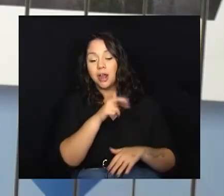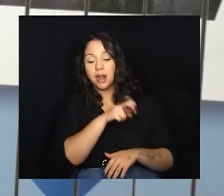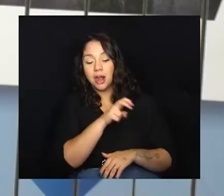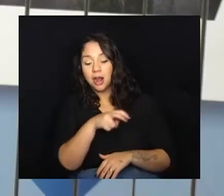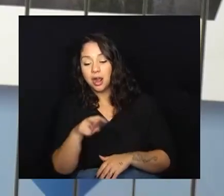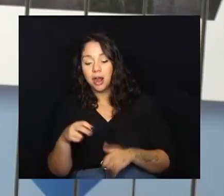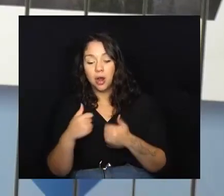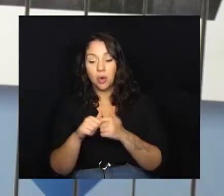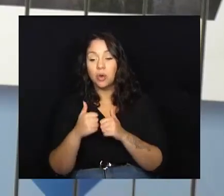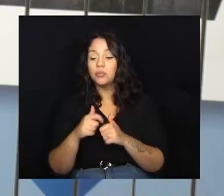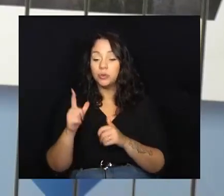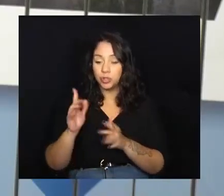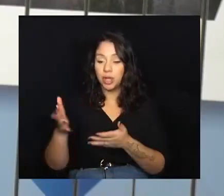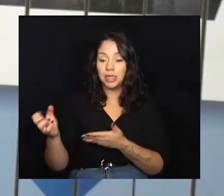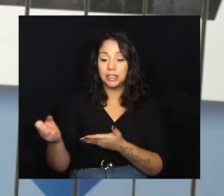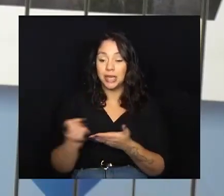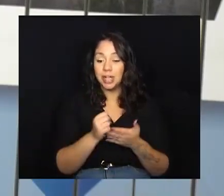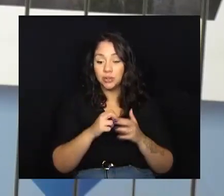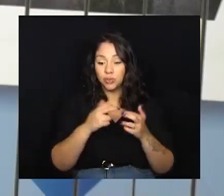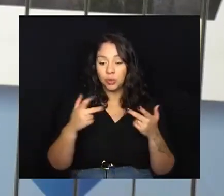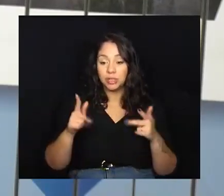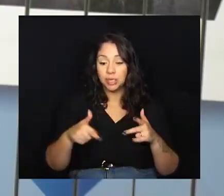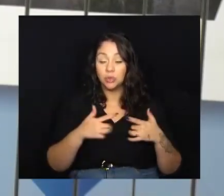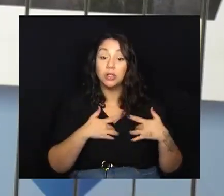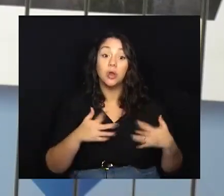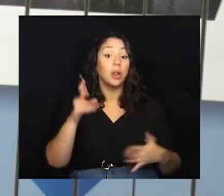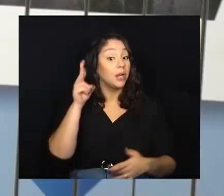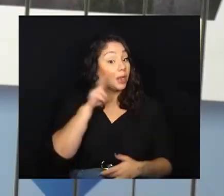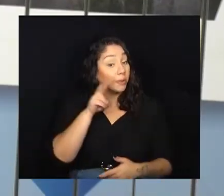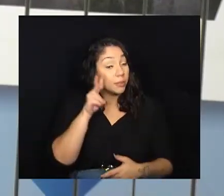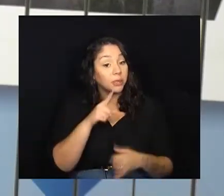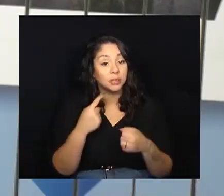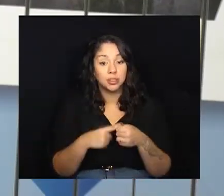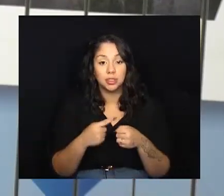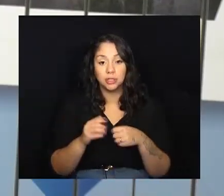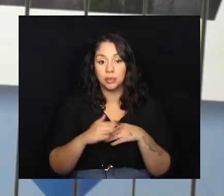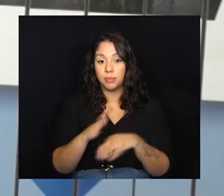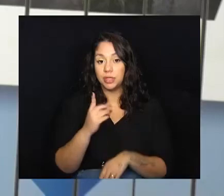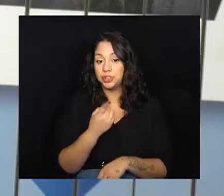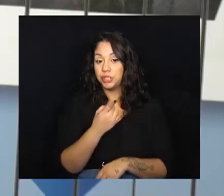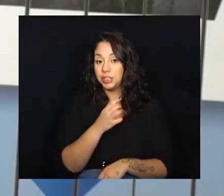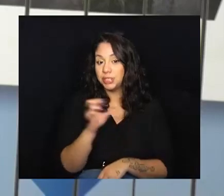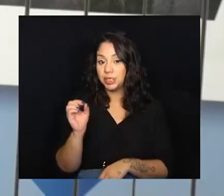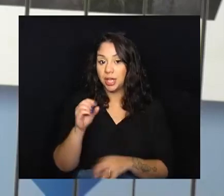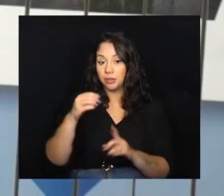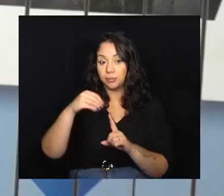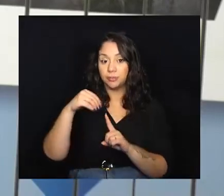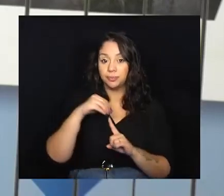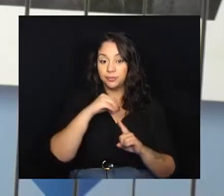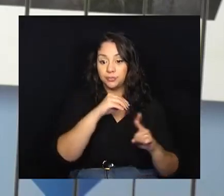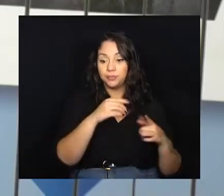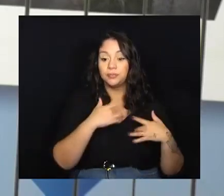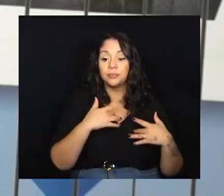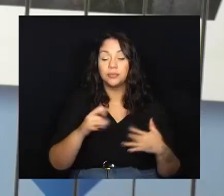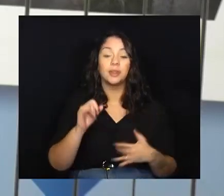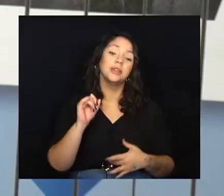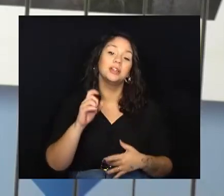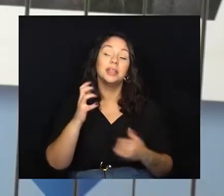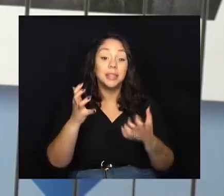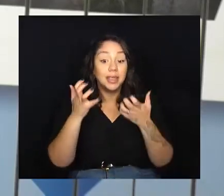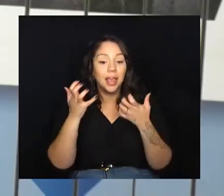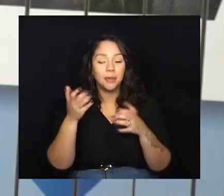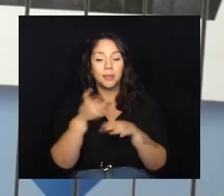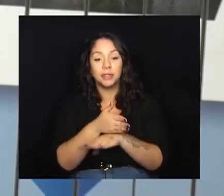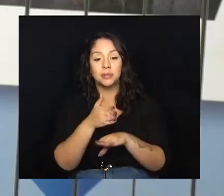sua sacolinha Traz a sua doação aqui lembrando que tem mais de 100 pontos de doação e se você é um comerciante que quer participar